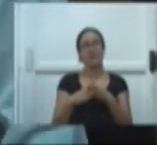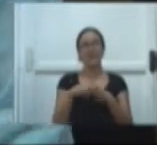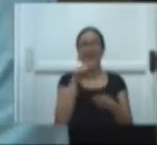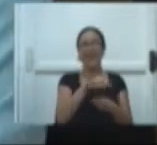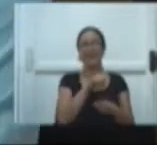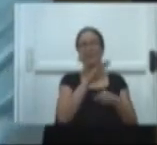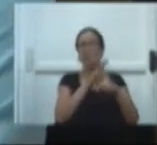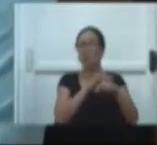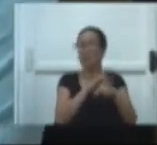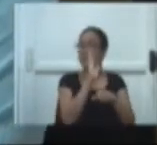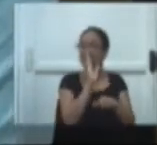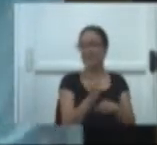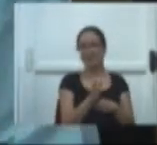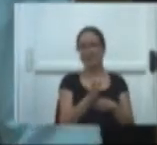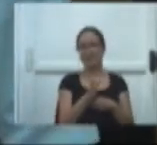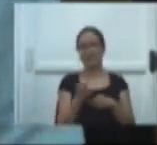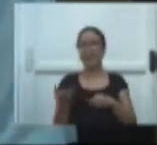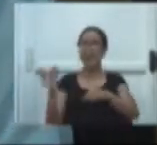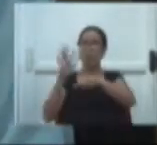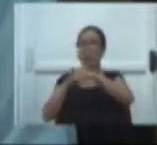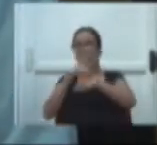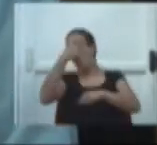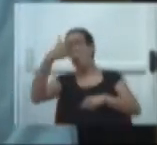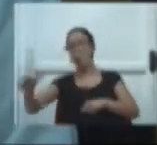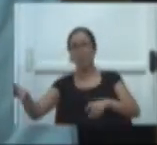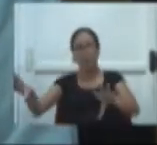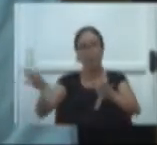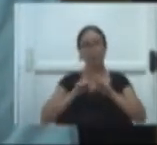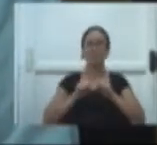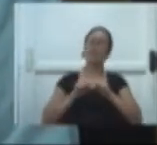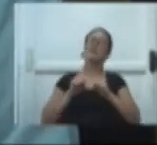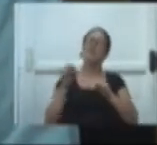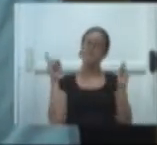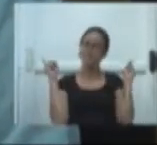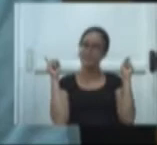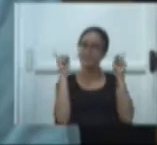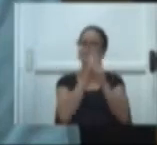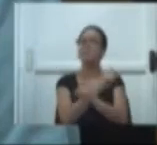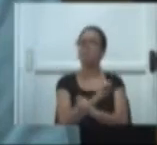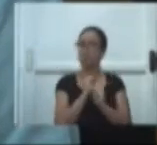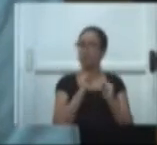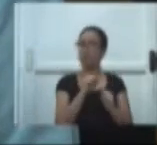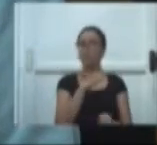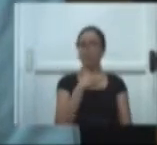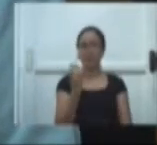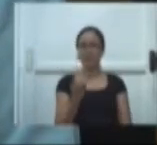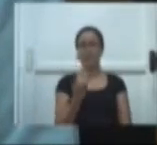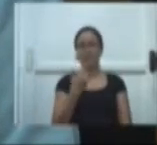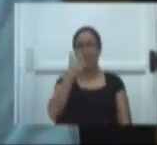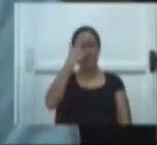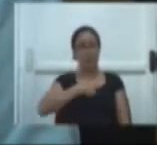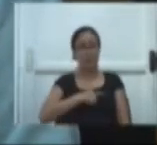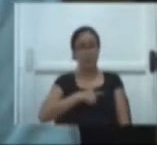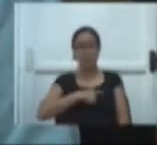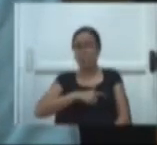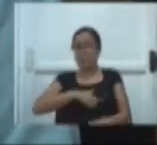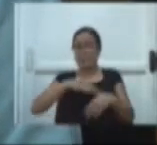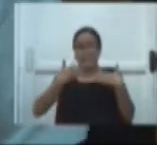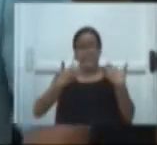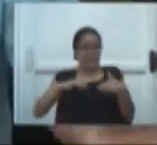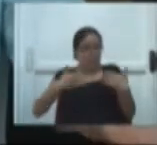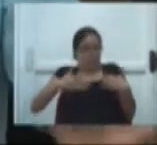Eu sou um cara que trabalha na rádio, faz 35 anos que eu trabalho na rádio, nunca fiquei numa situação de pânico que nem eu estou. Estou com